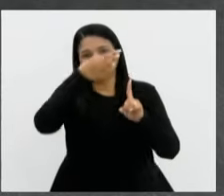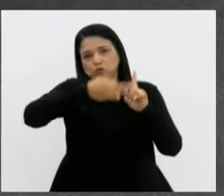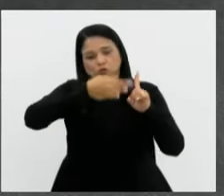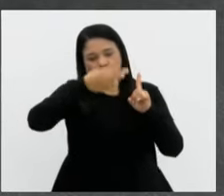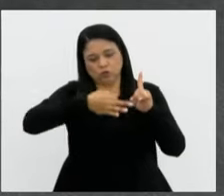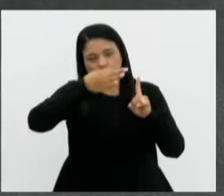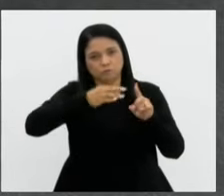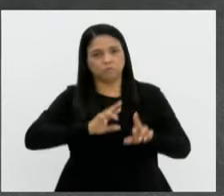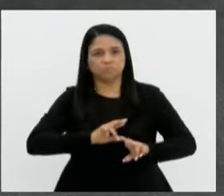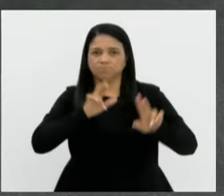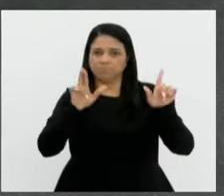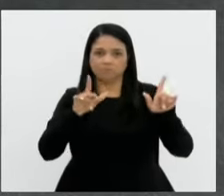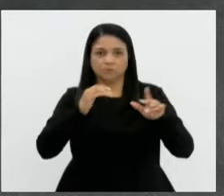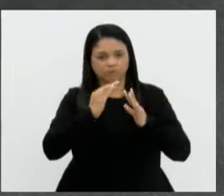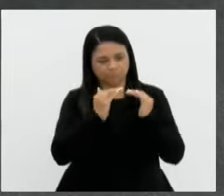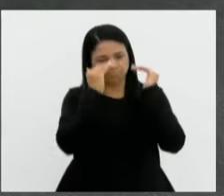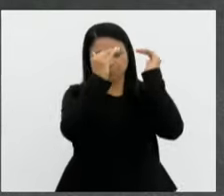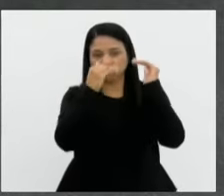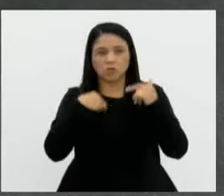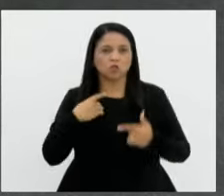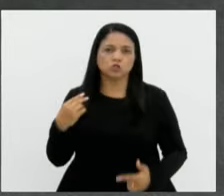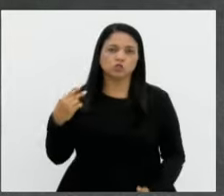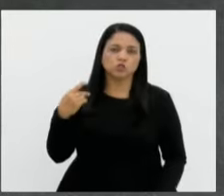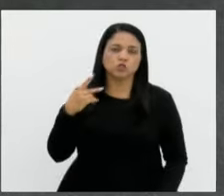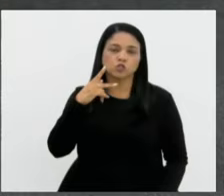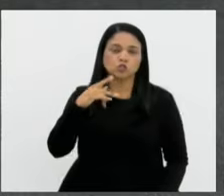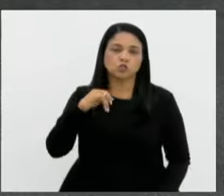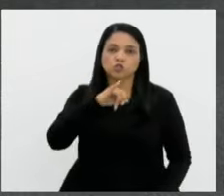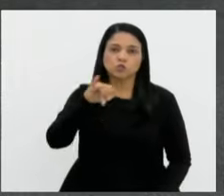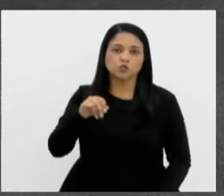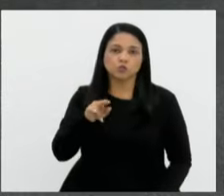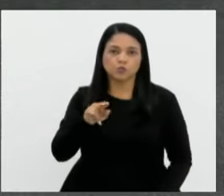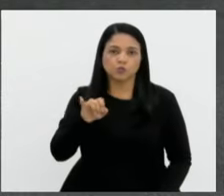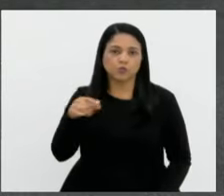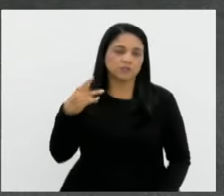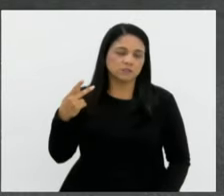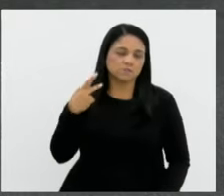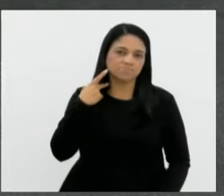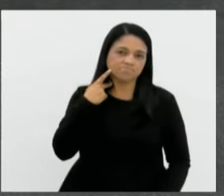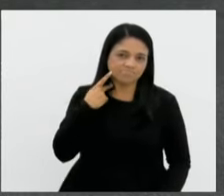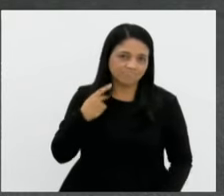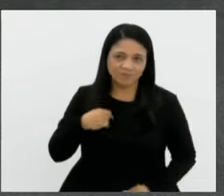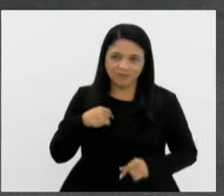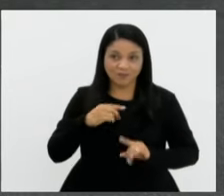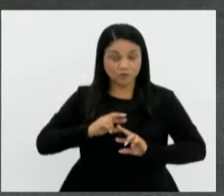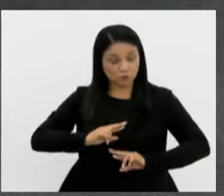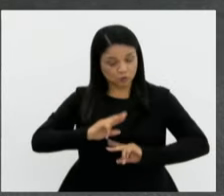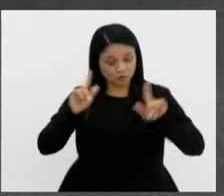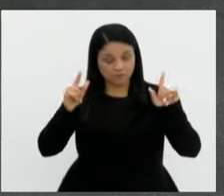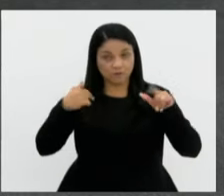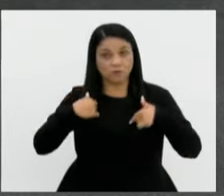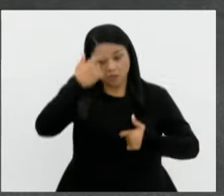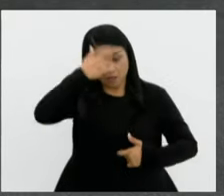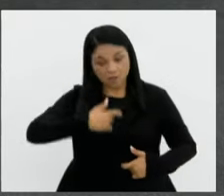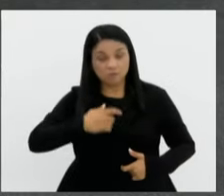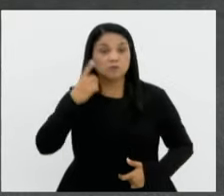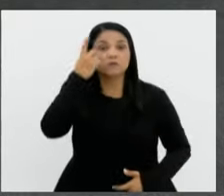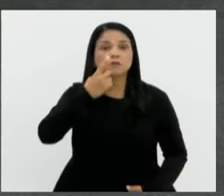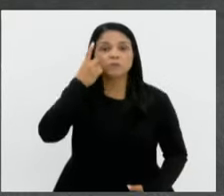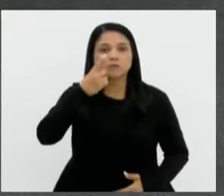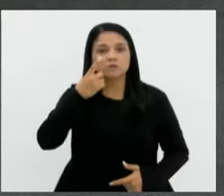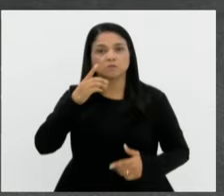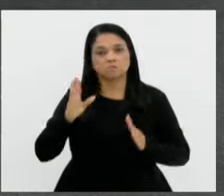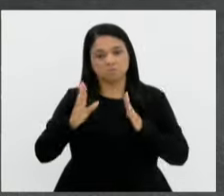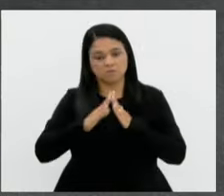não sou um juiz, eu não sou um ministro de um Supremo Tribunal. Eu sou um deputado. E, a partir disso, numa casa política, os